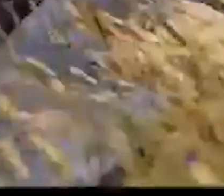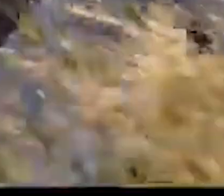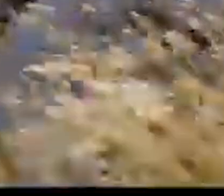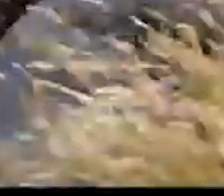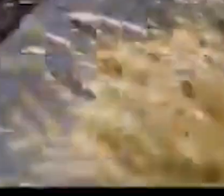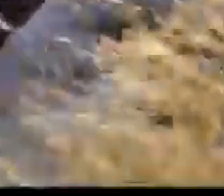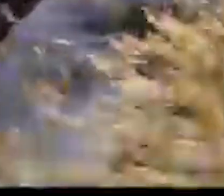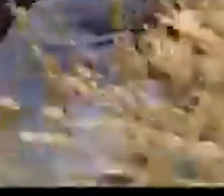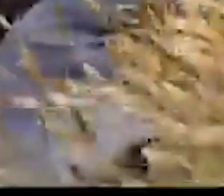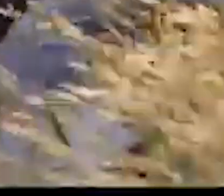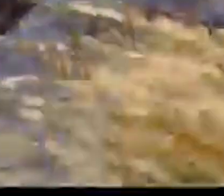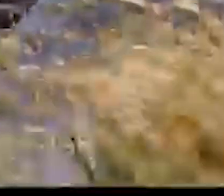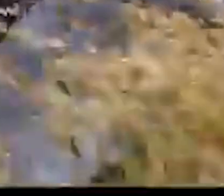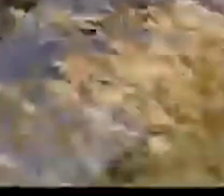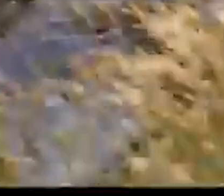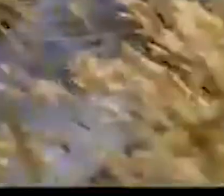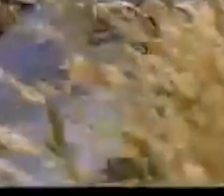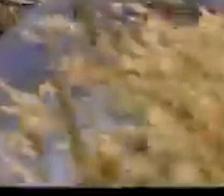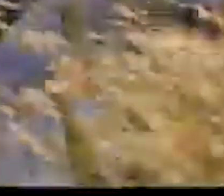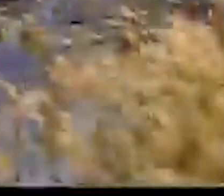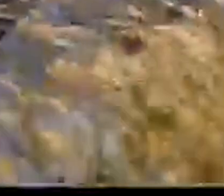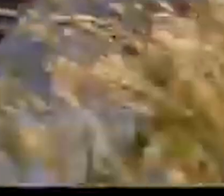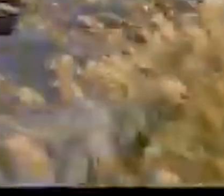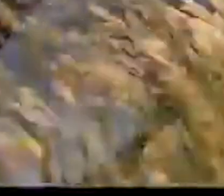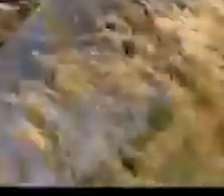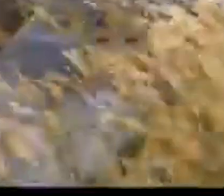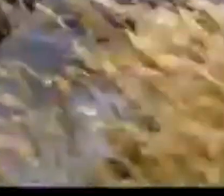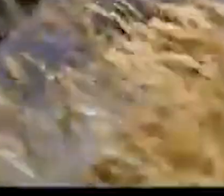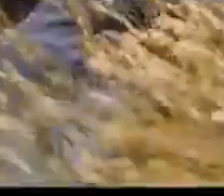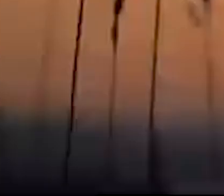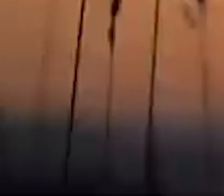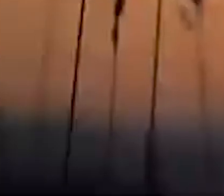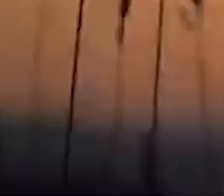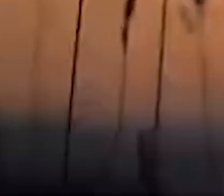Então viva o agora, sem tanta demora.